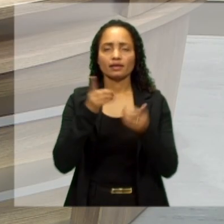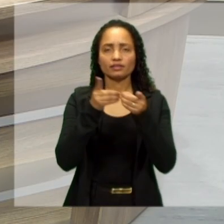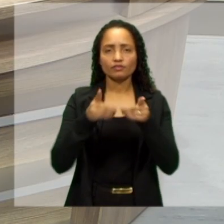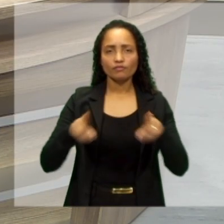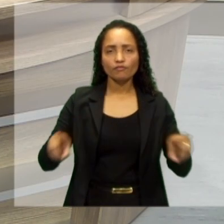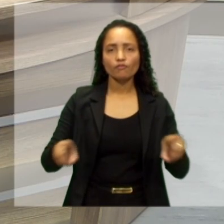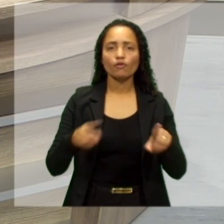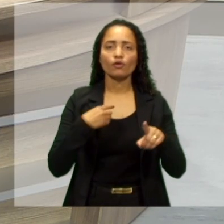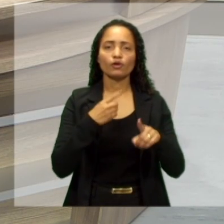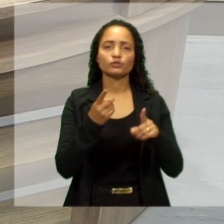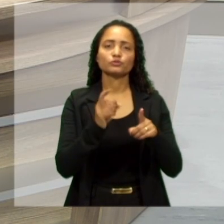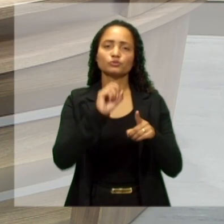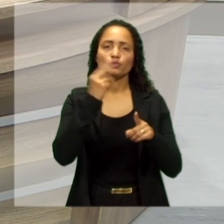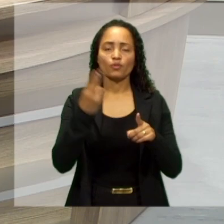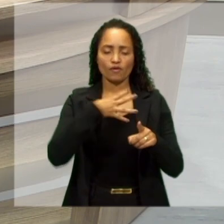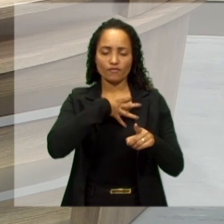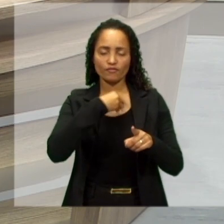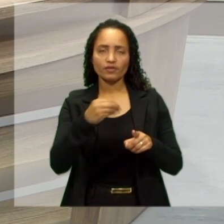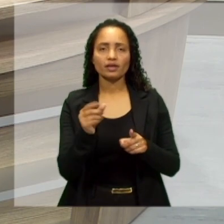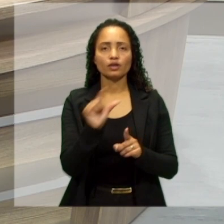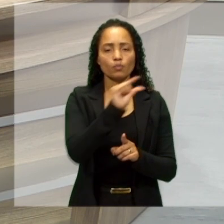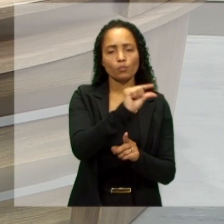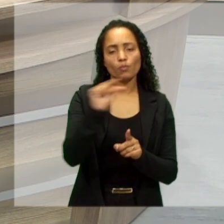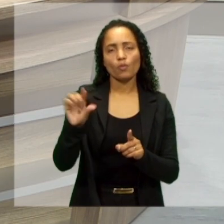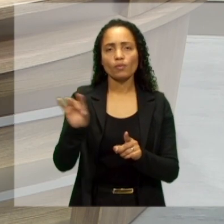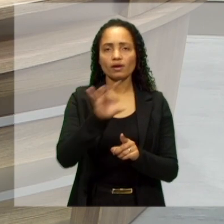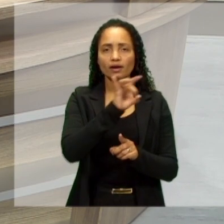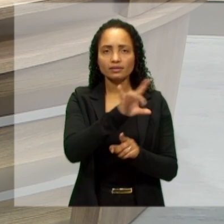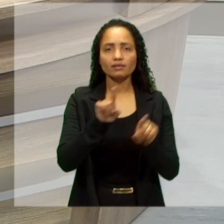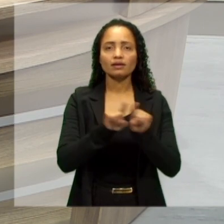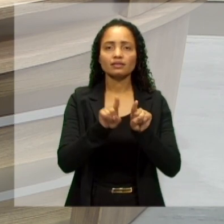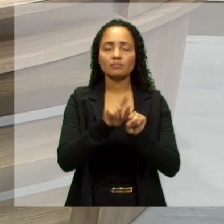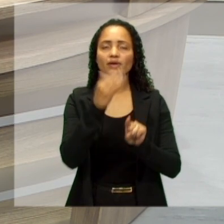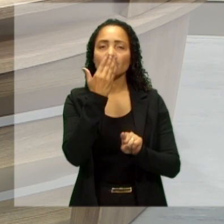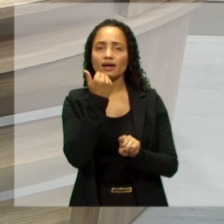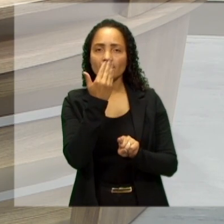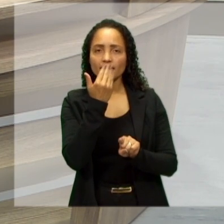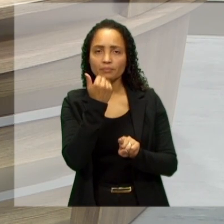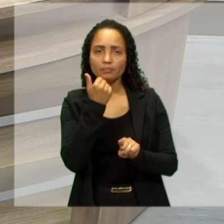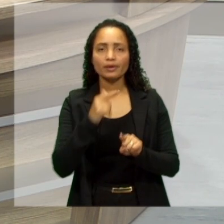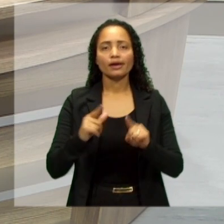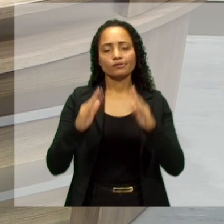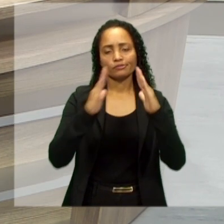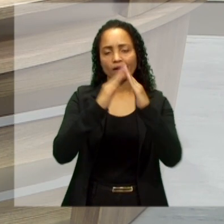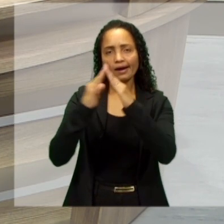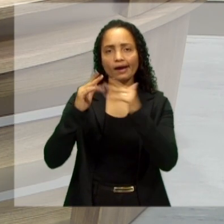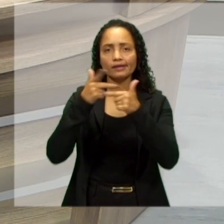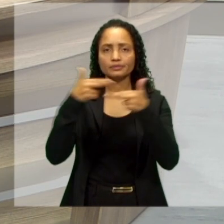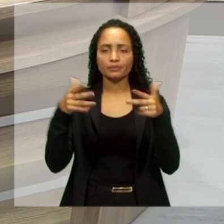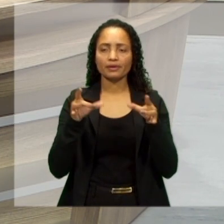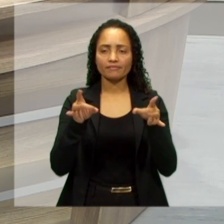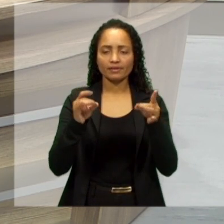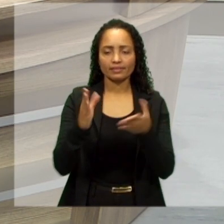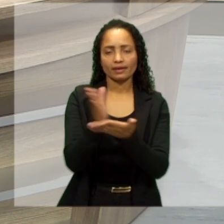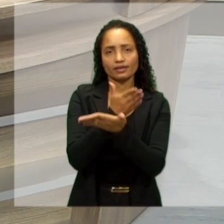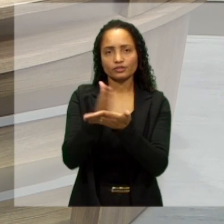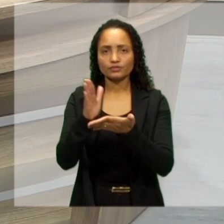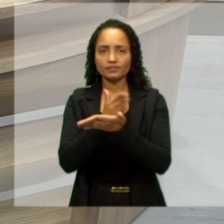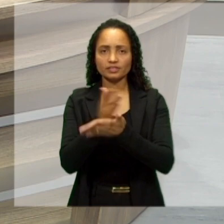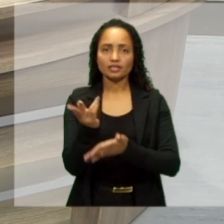bens, guarda, alimentos, cobrança de alimentos, esse é o carro-chefe da Defensoria Pública. Durante um tempo em